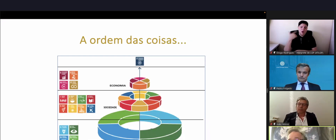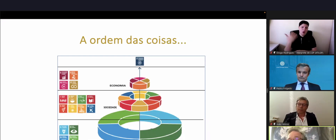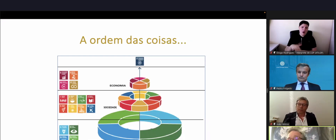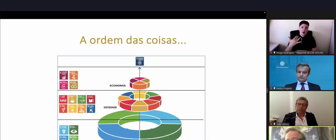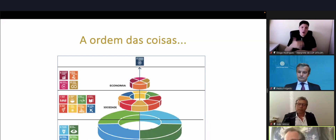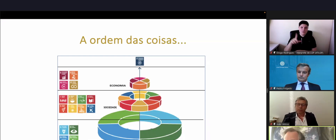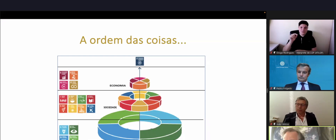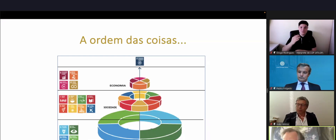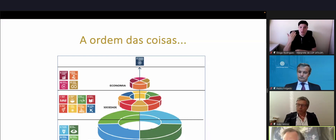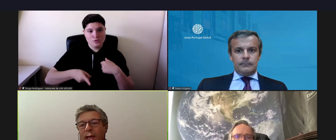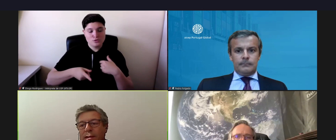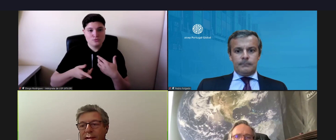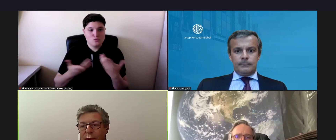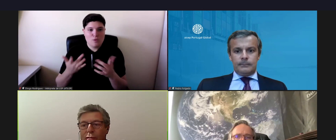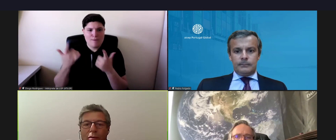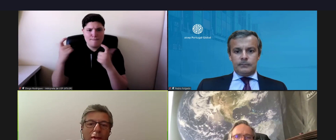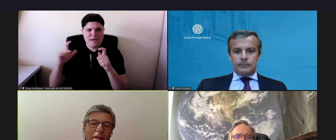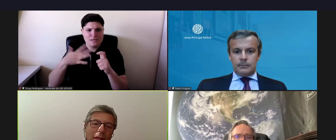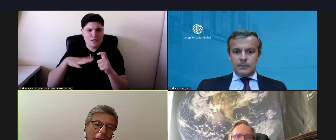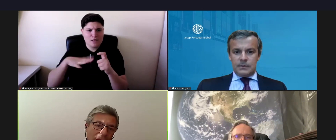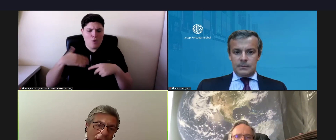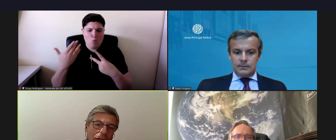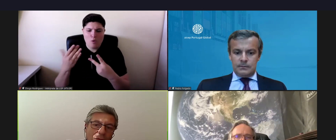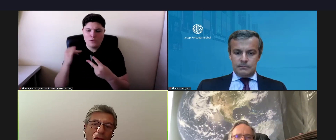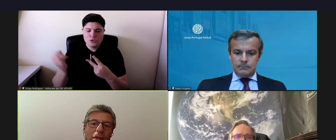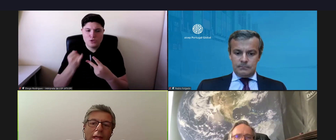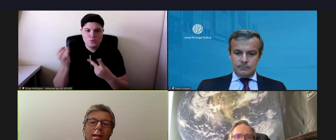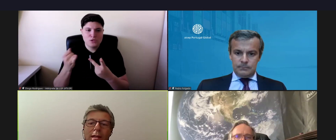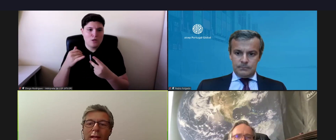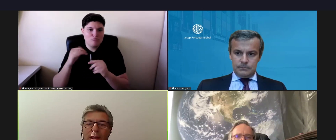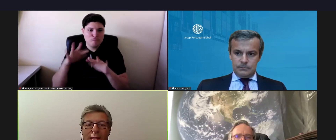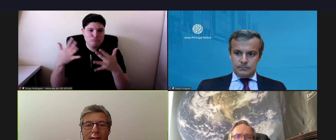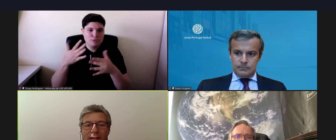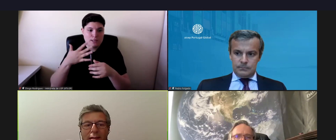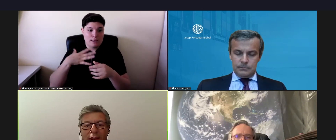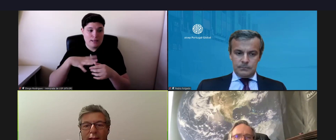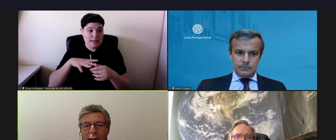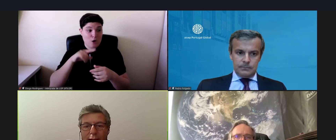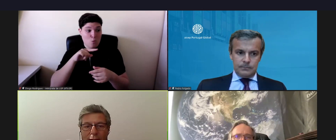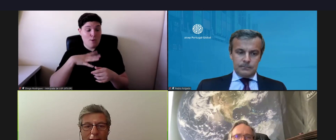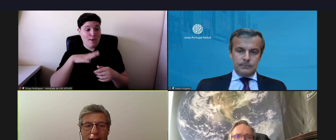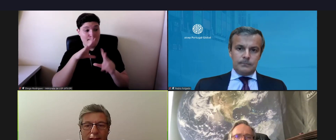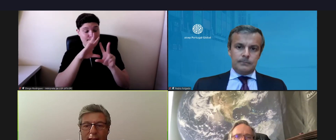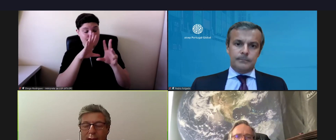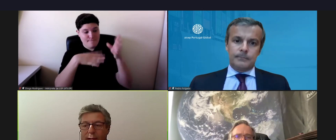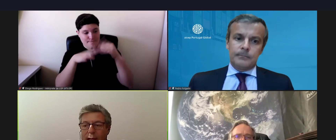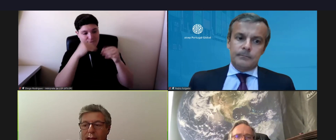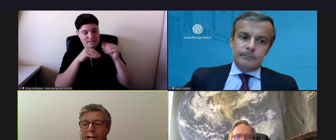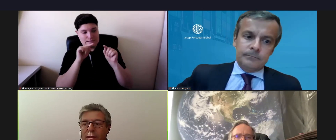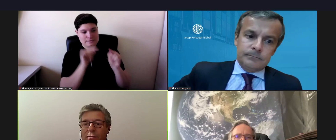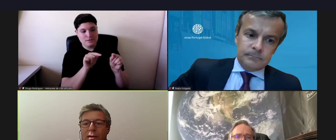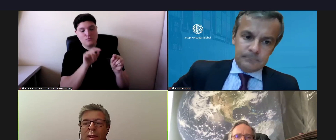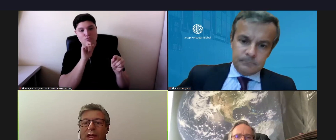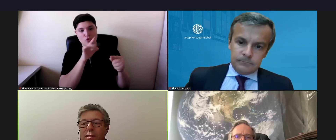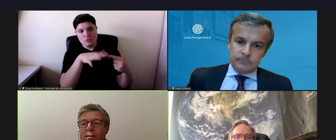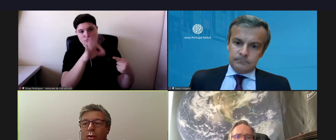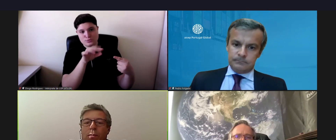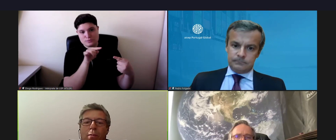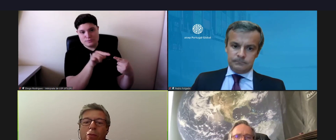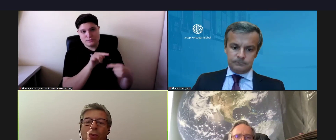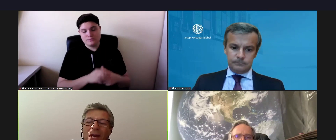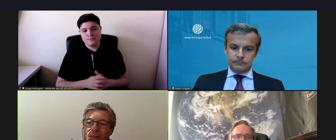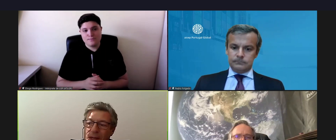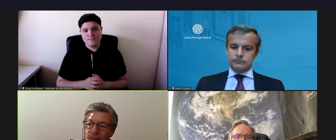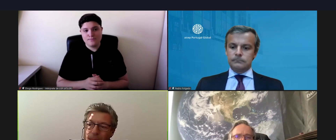professor João Veloso, pela sua interessante intervenção inicial. E passaria agora a palavra ao nosso outro orador, o professor